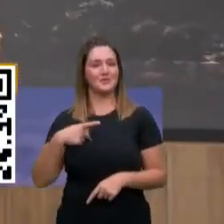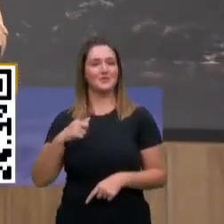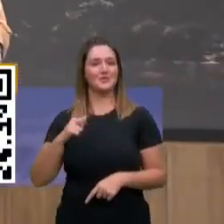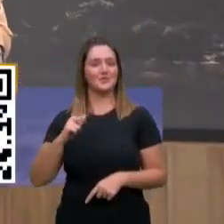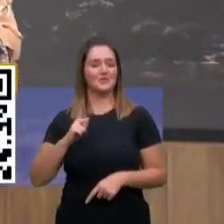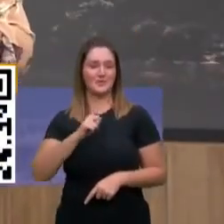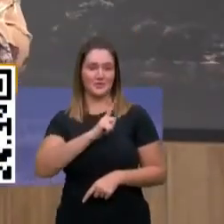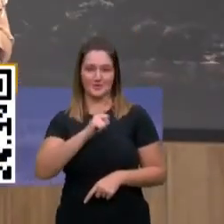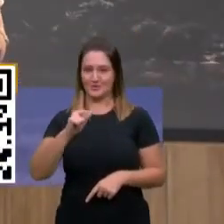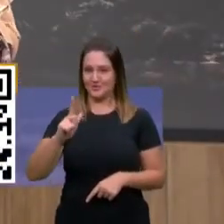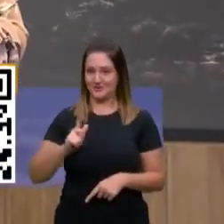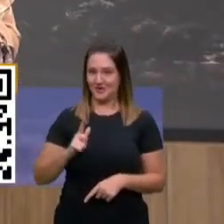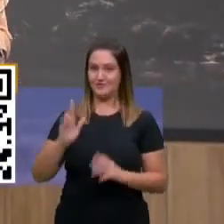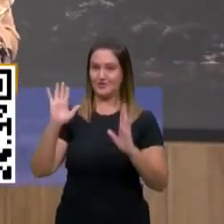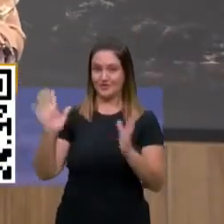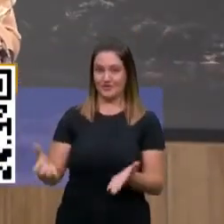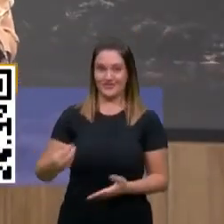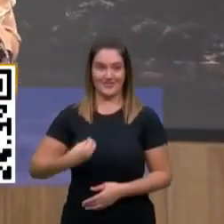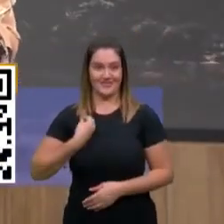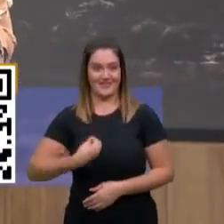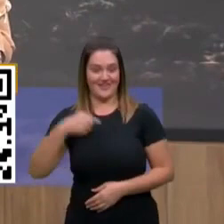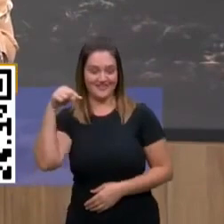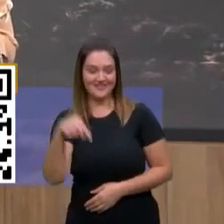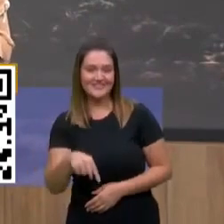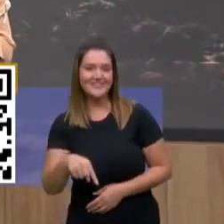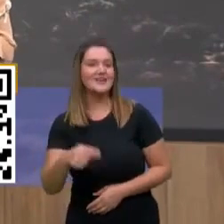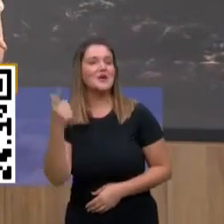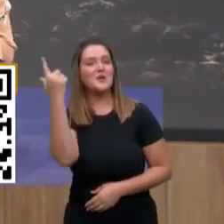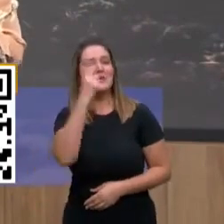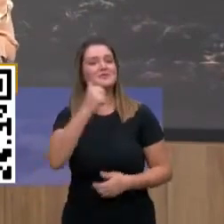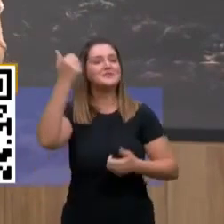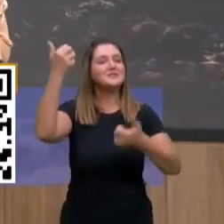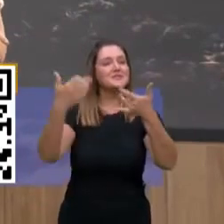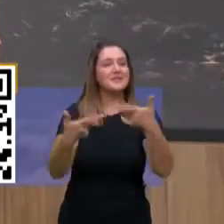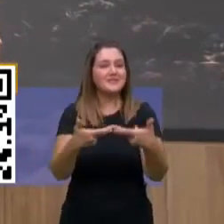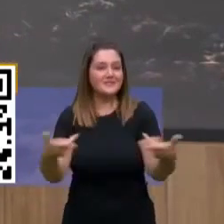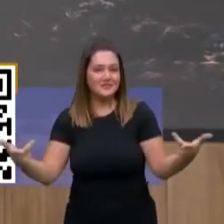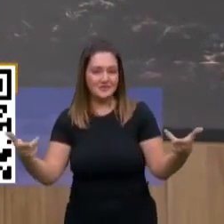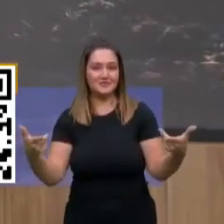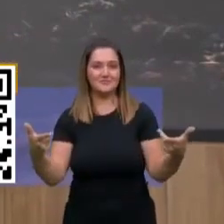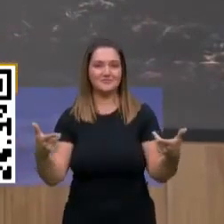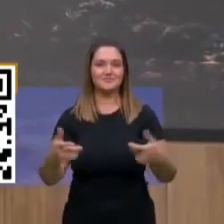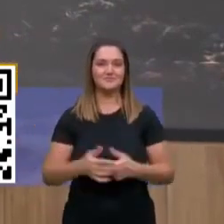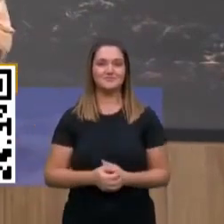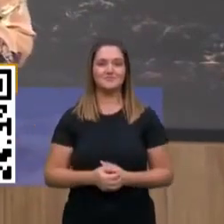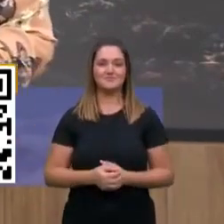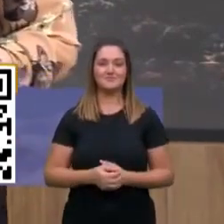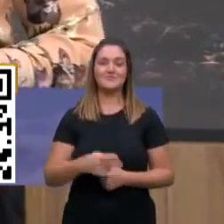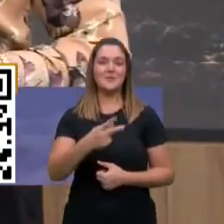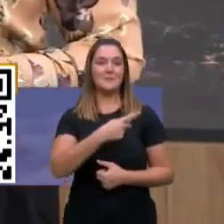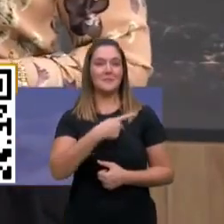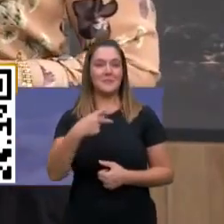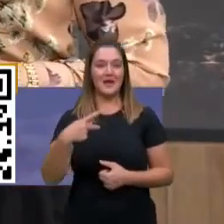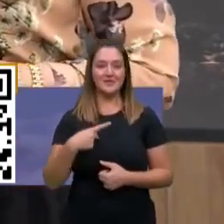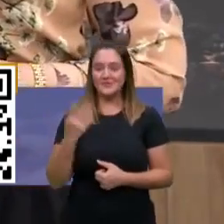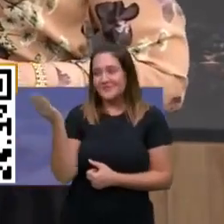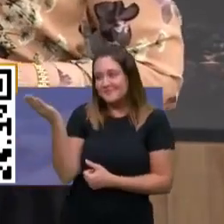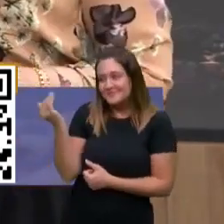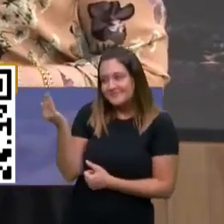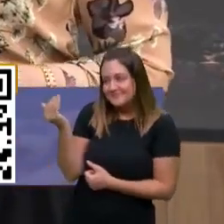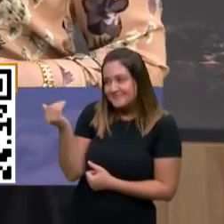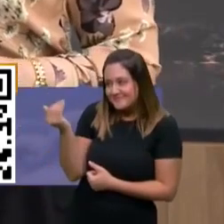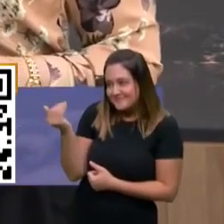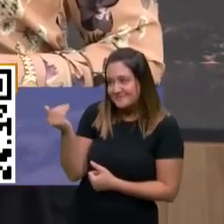Luiz Gonçalves, ele já está por aqui para desvendar os mistérios do livro de Apocalipse para a gente. Pastor, chega